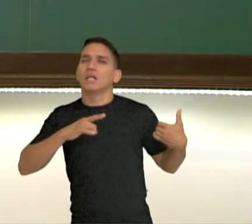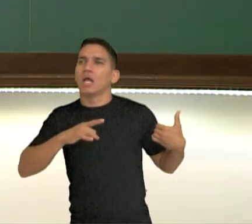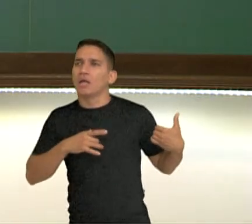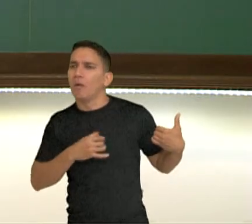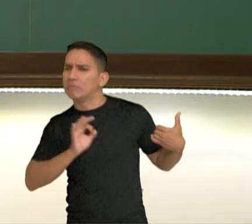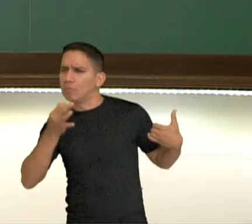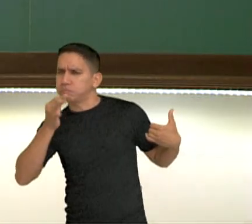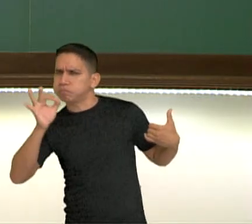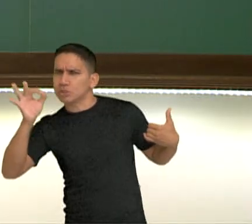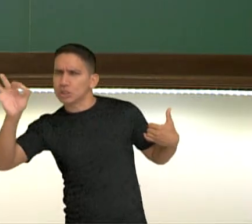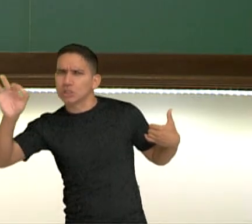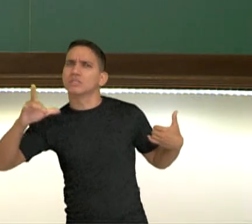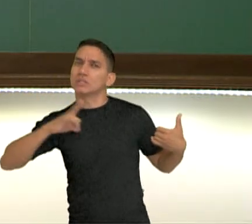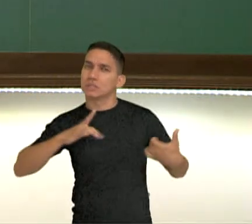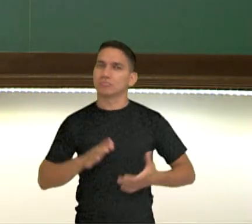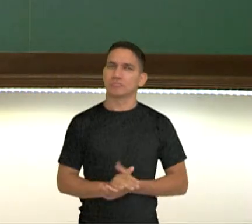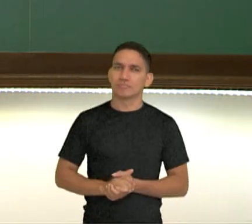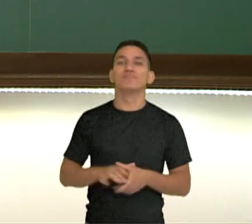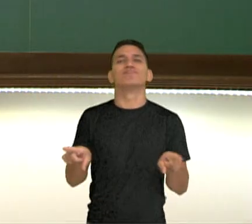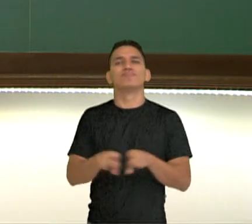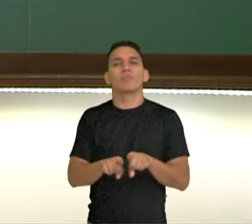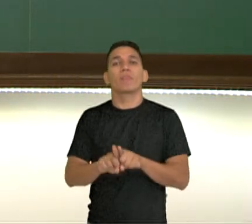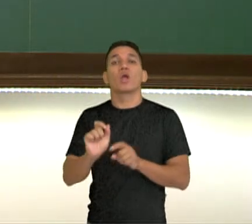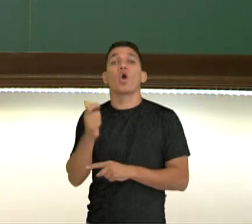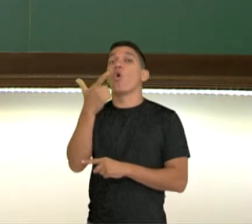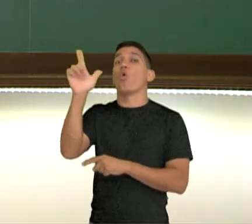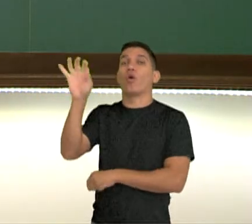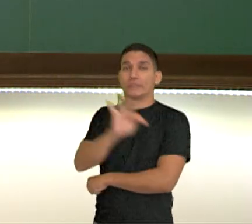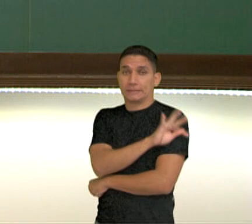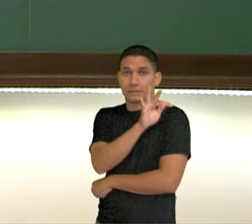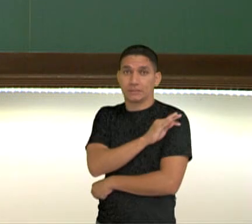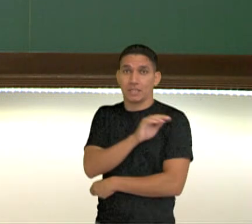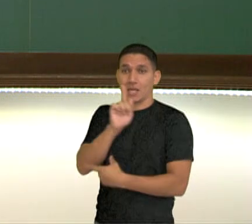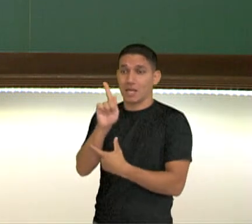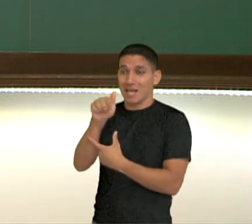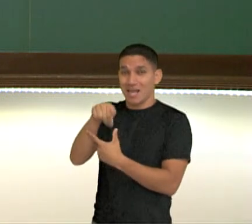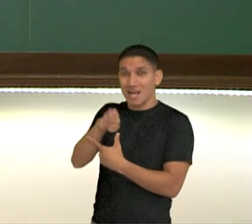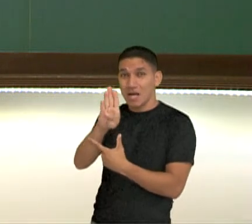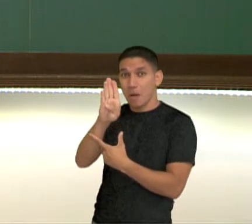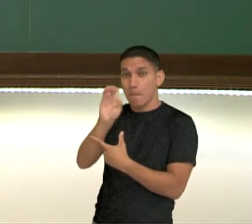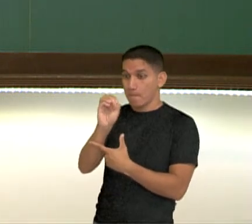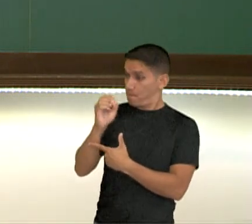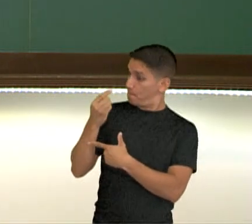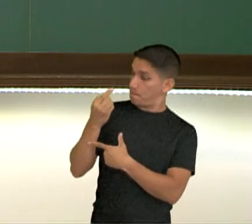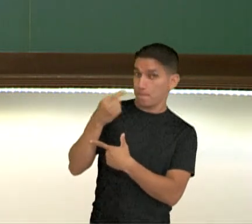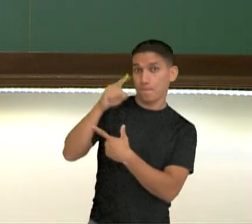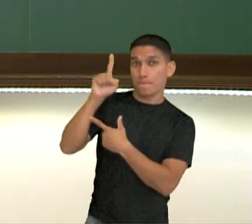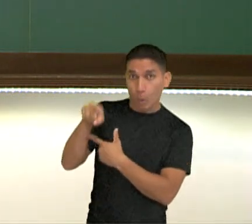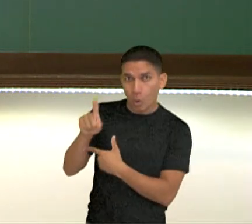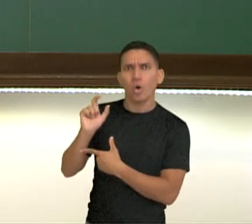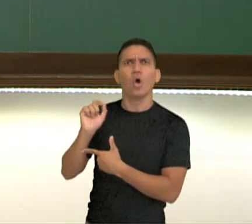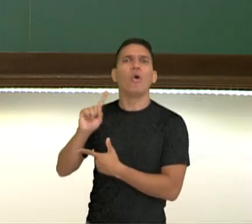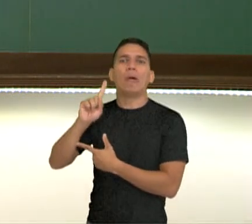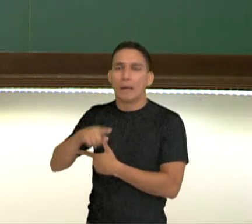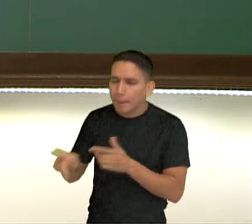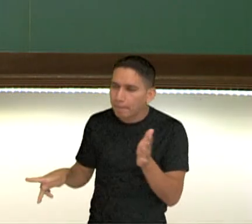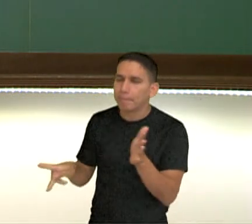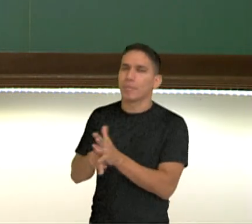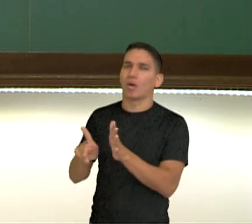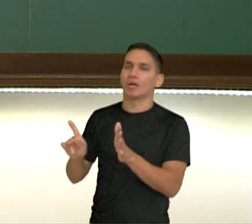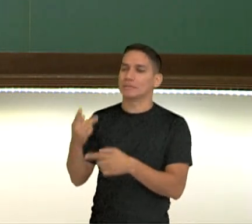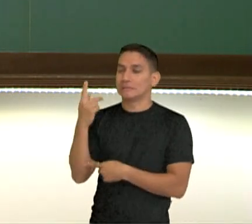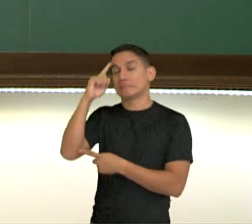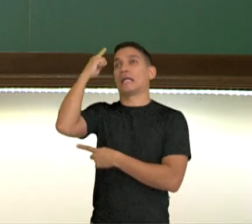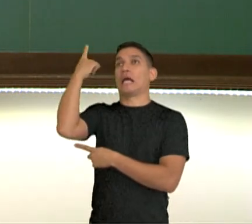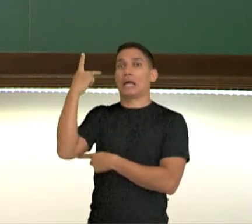e também a técnica Gambo essa técnica ela surgiu também através dos escravos